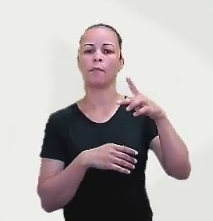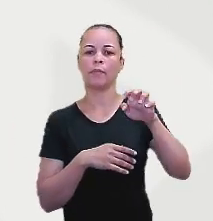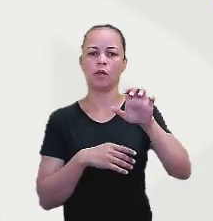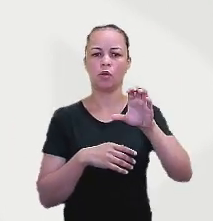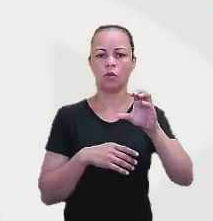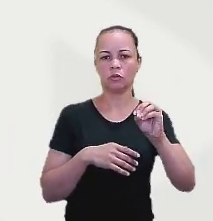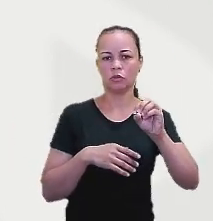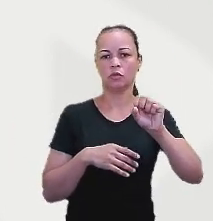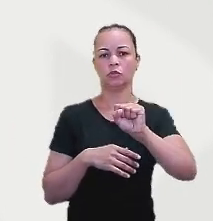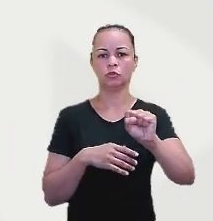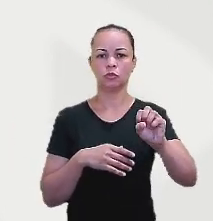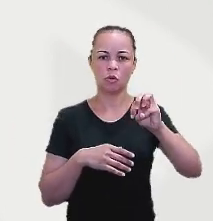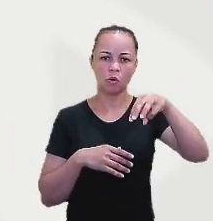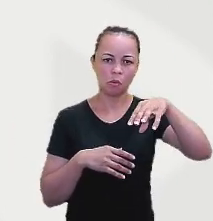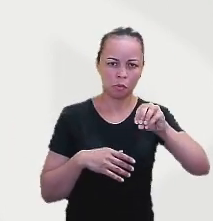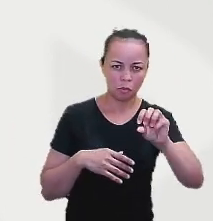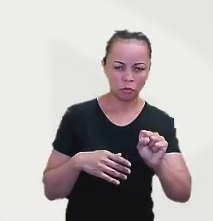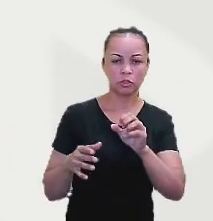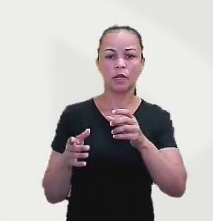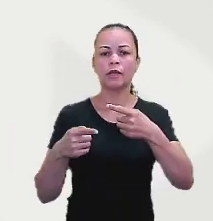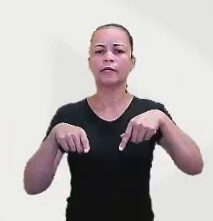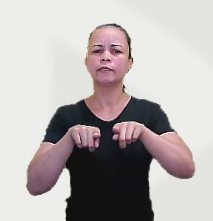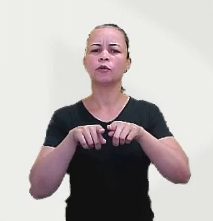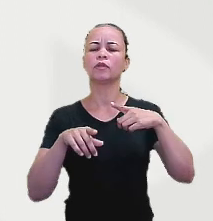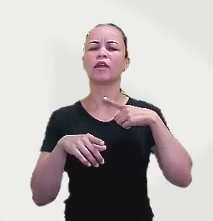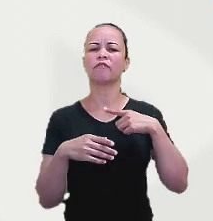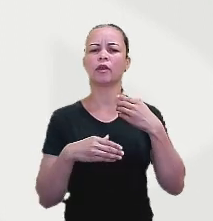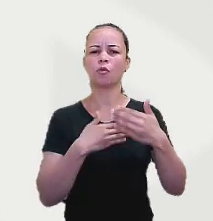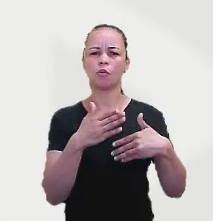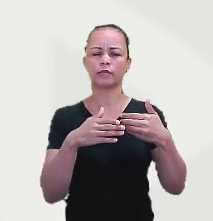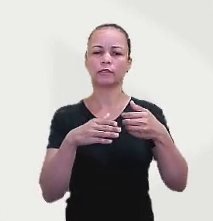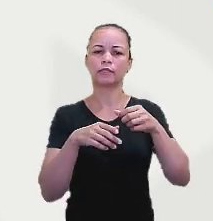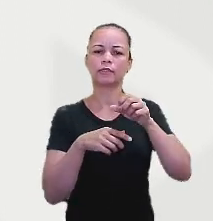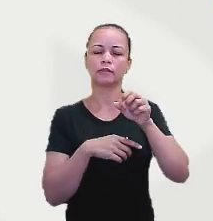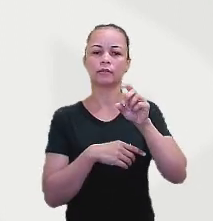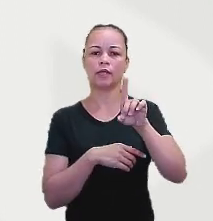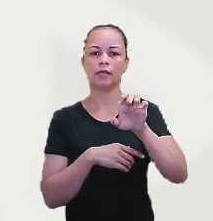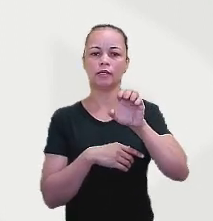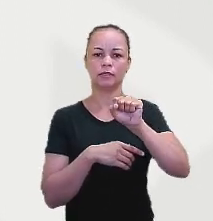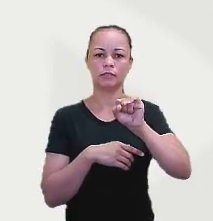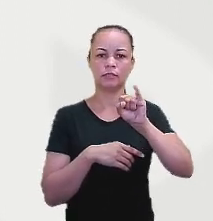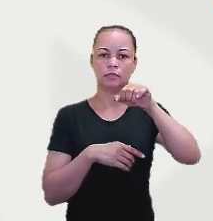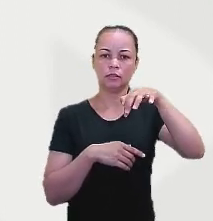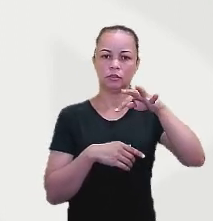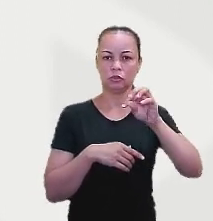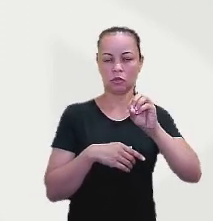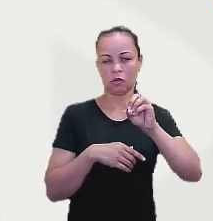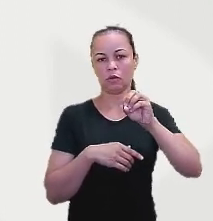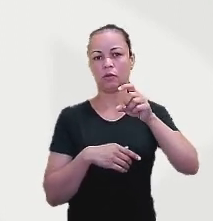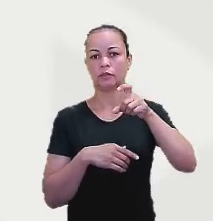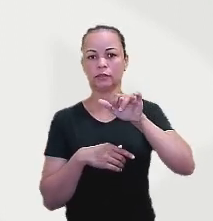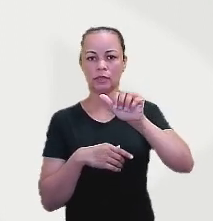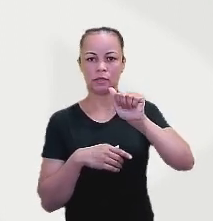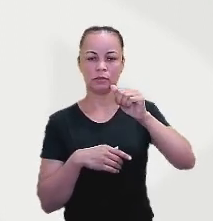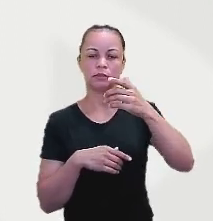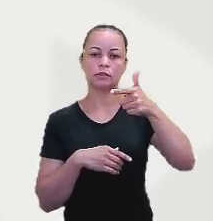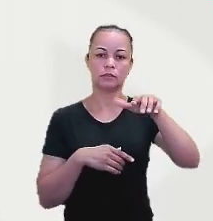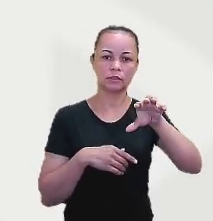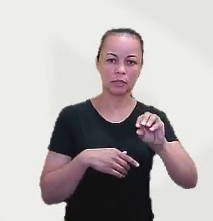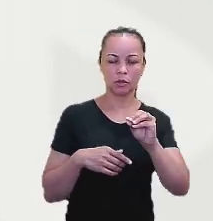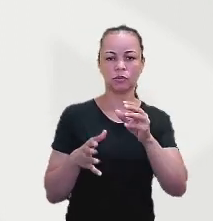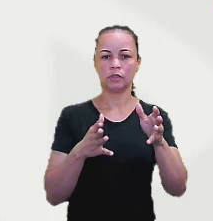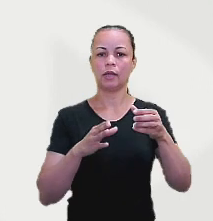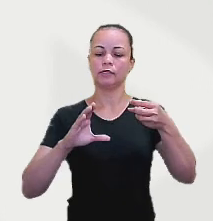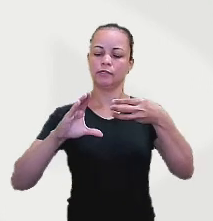processo de desintoxicação da célula, tá, animal. Mas a gente, em outros momentos, a gente vai aprofundando mais sobre isso. Nas células, ou seja,